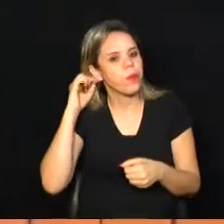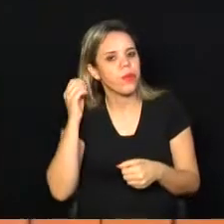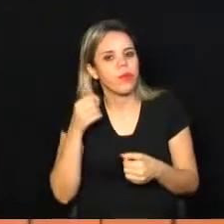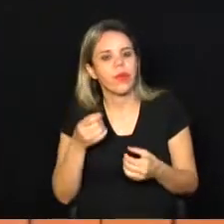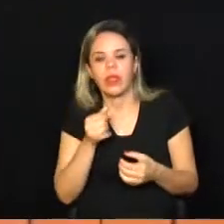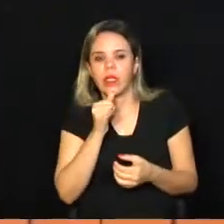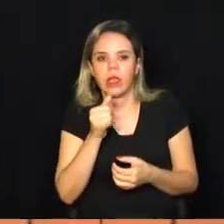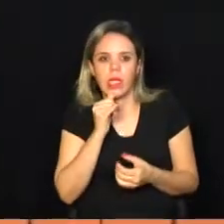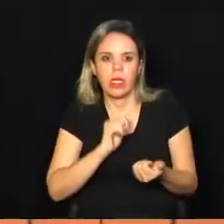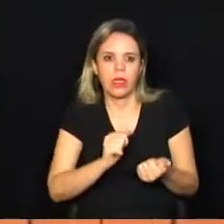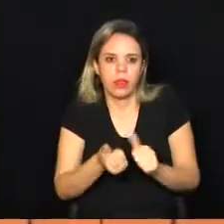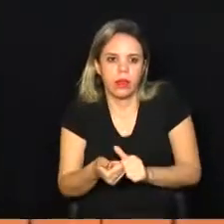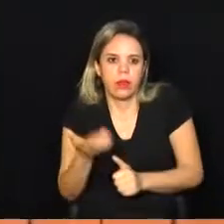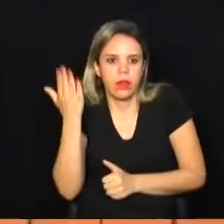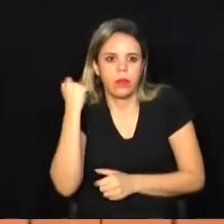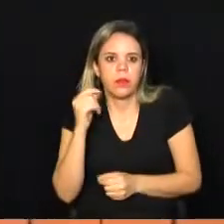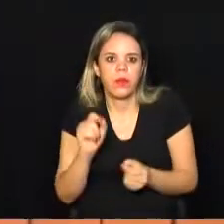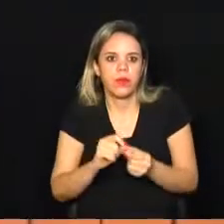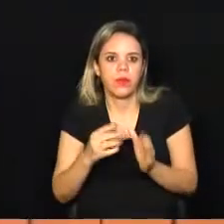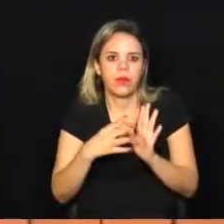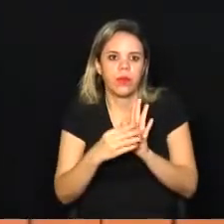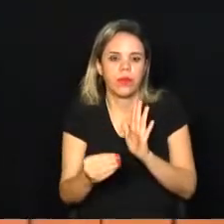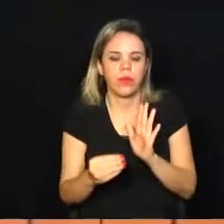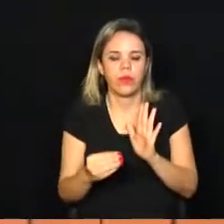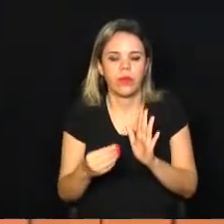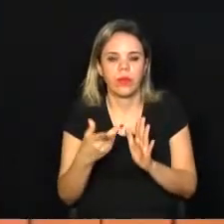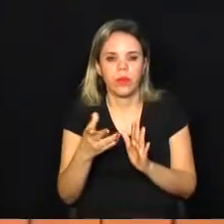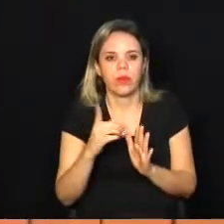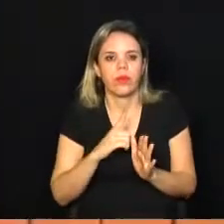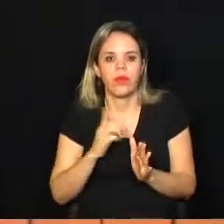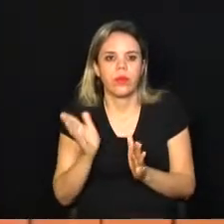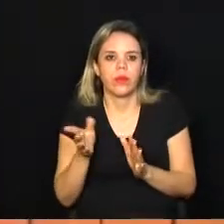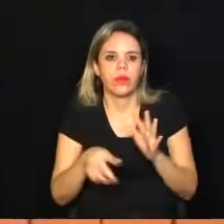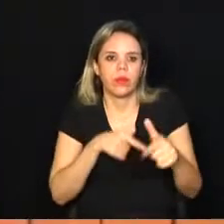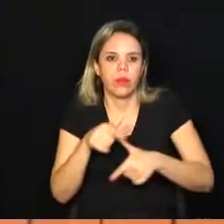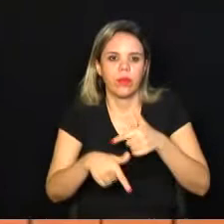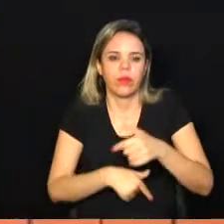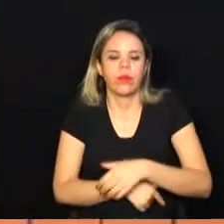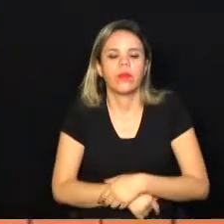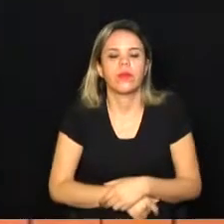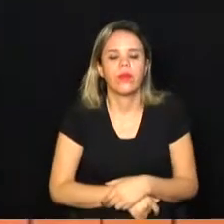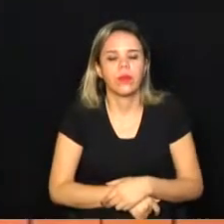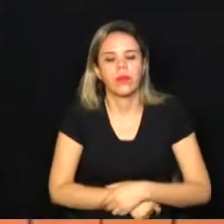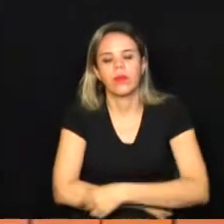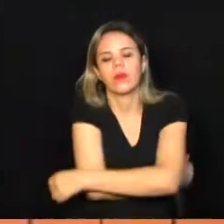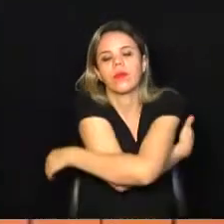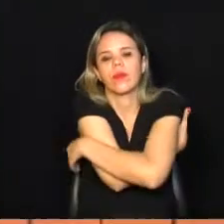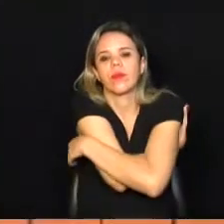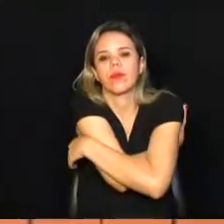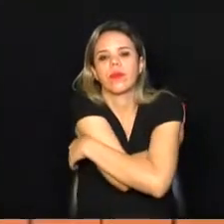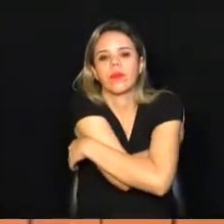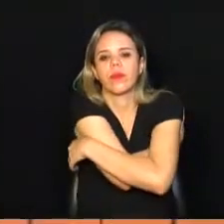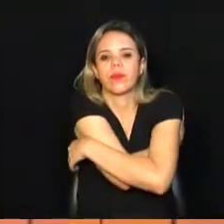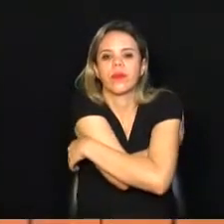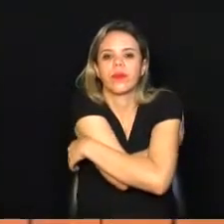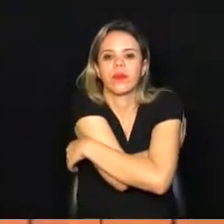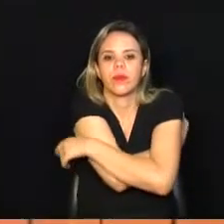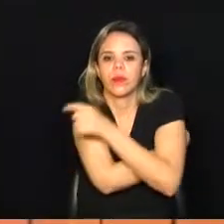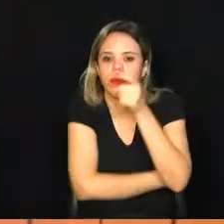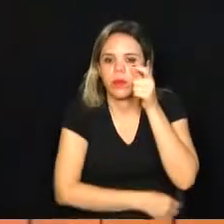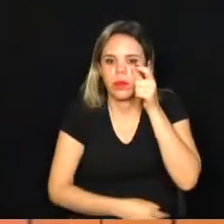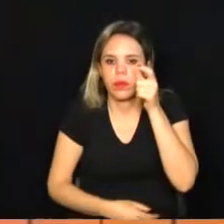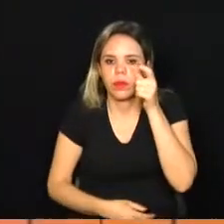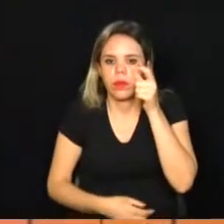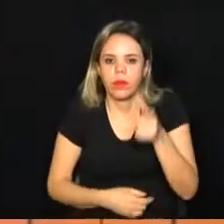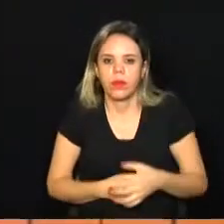de atletas. Quero saber também as modalidades que você já trabalhou. Mas para você que está nos